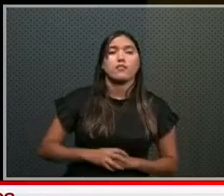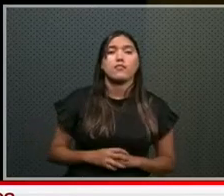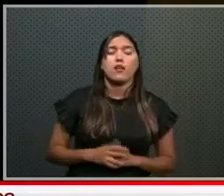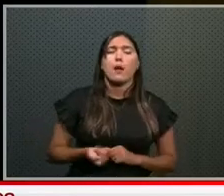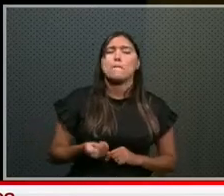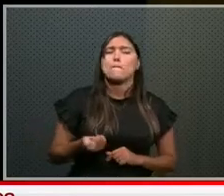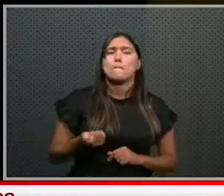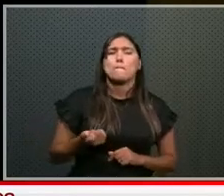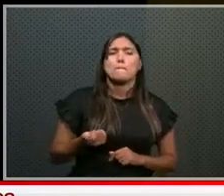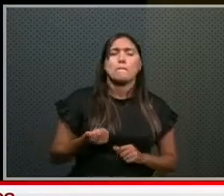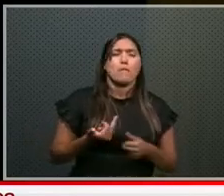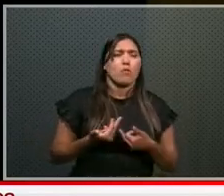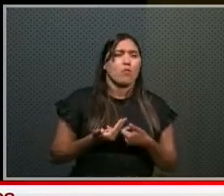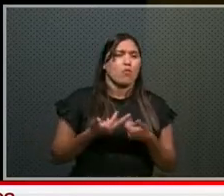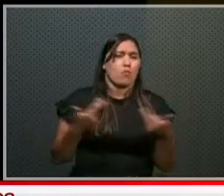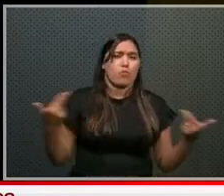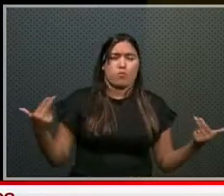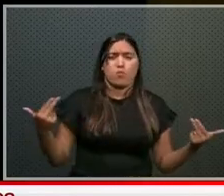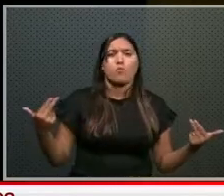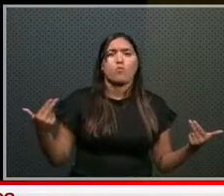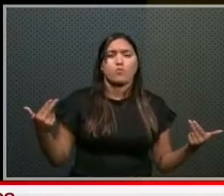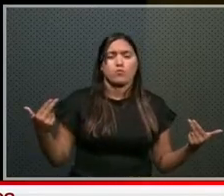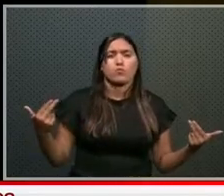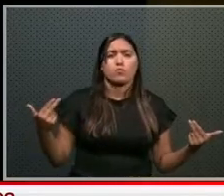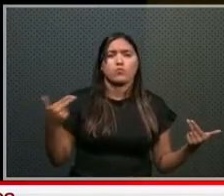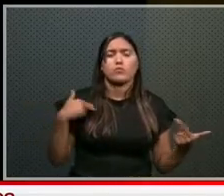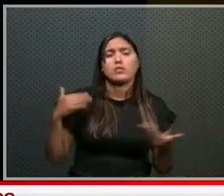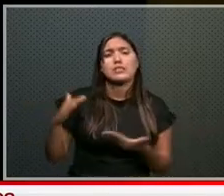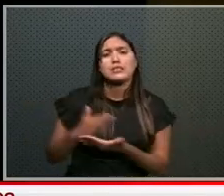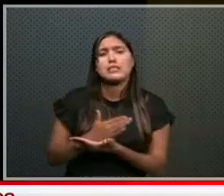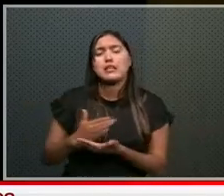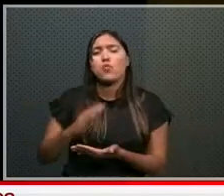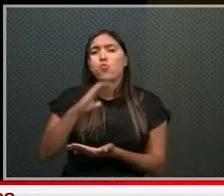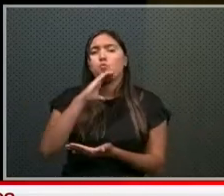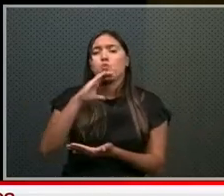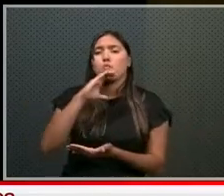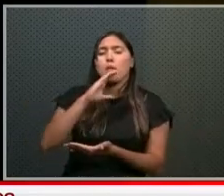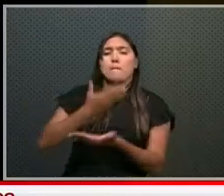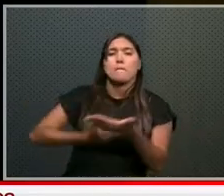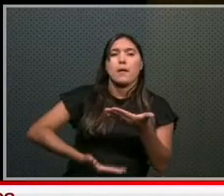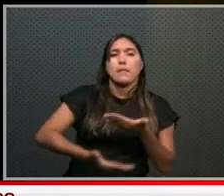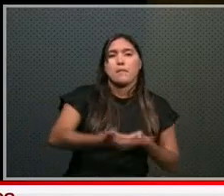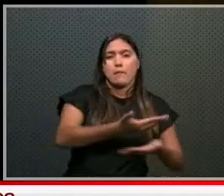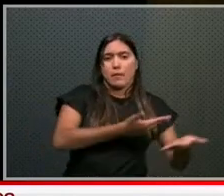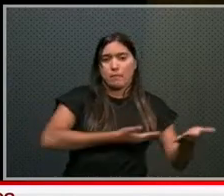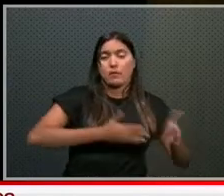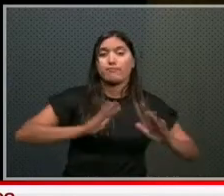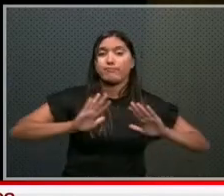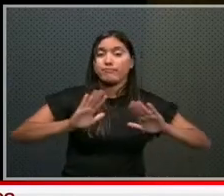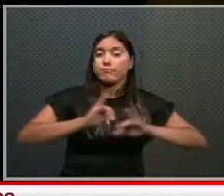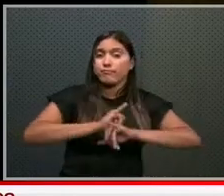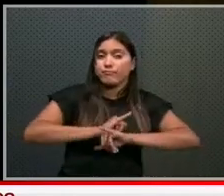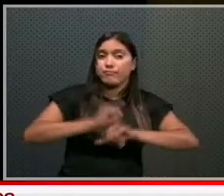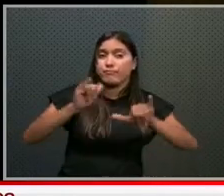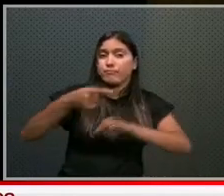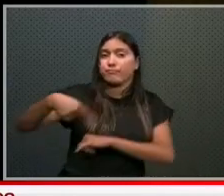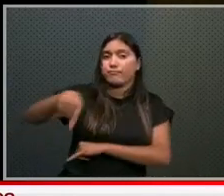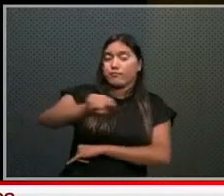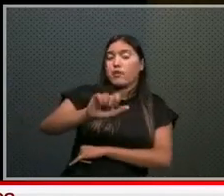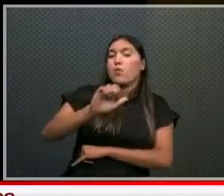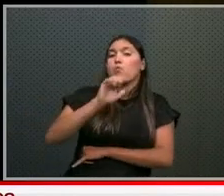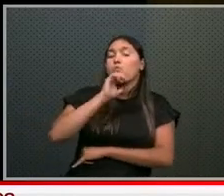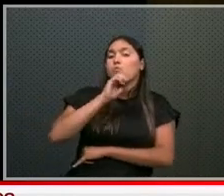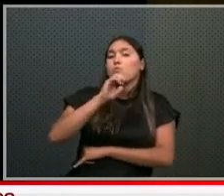poucas coisas do mundo que se multiplica ao se dividir ao conhecimento e eu quero dizer que esse conhecimento tanto